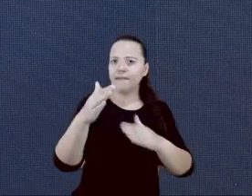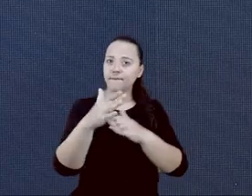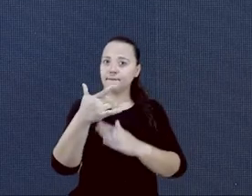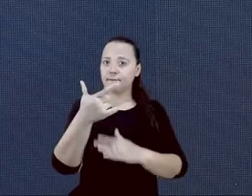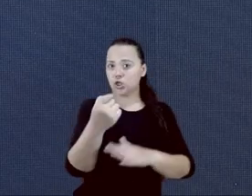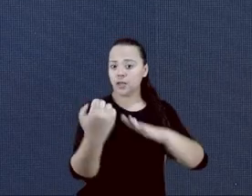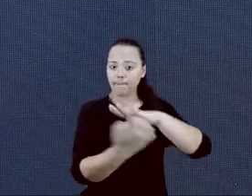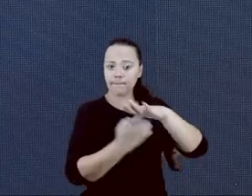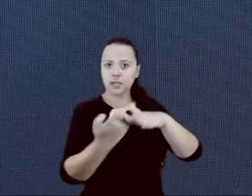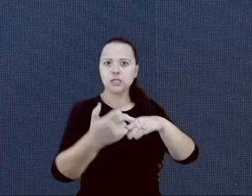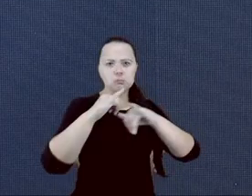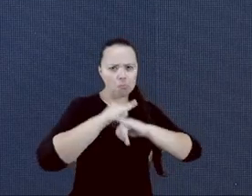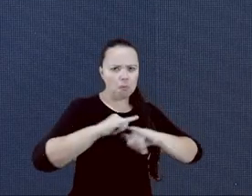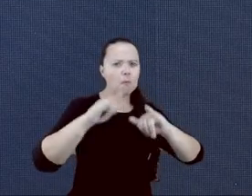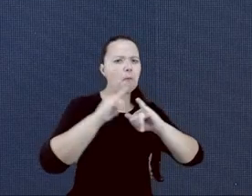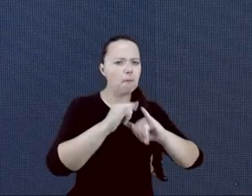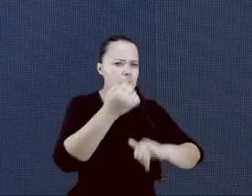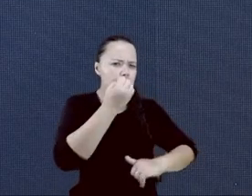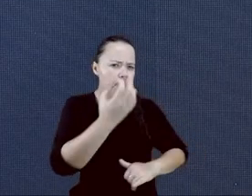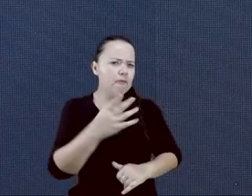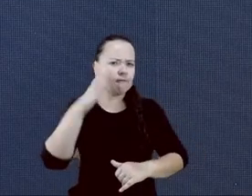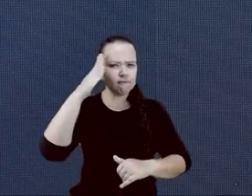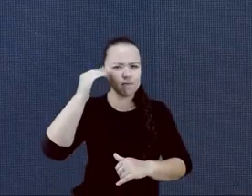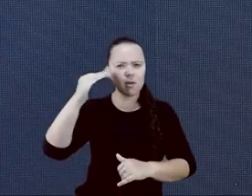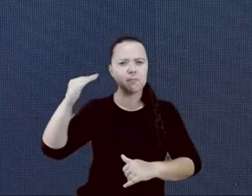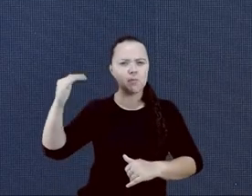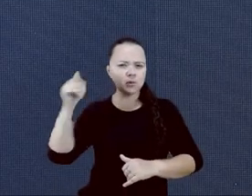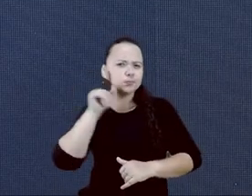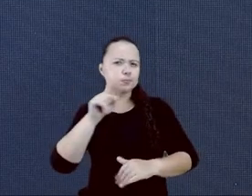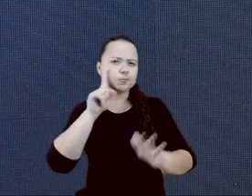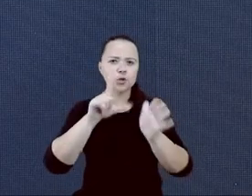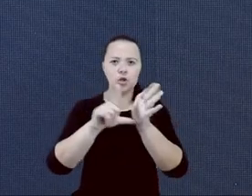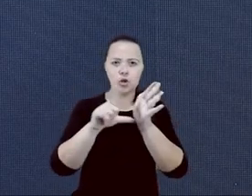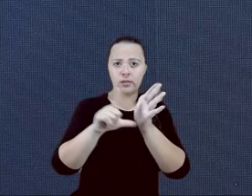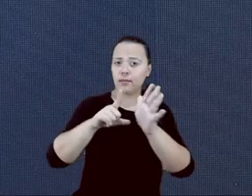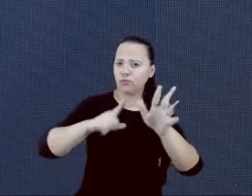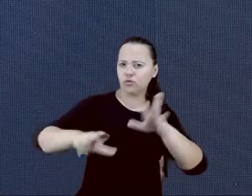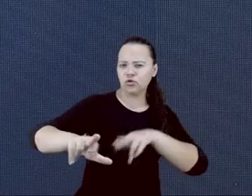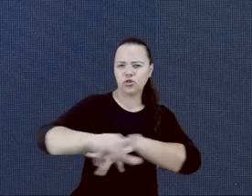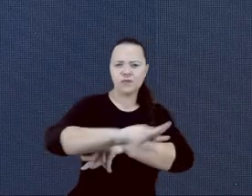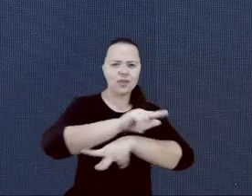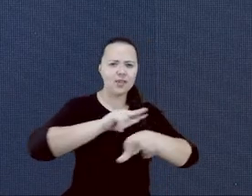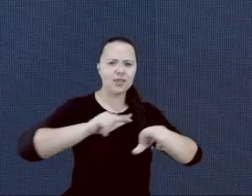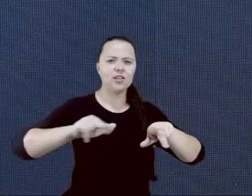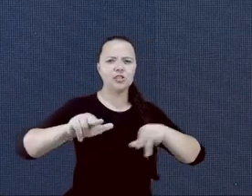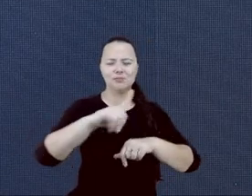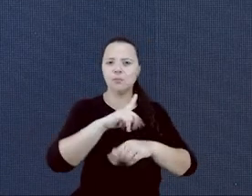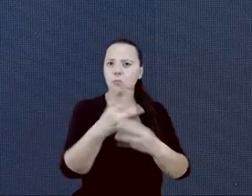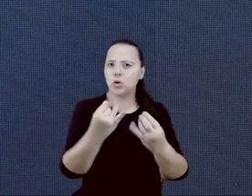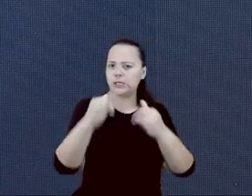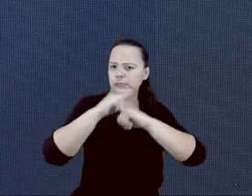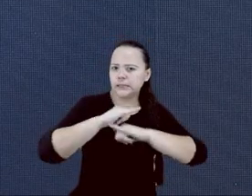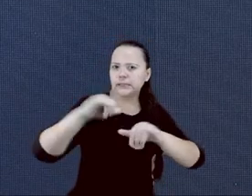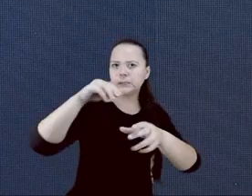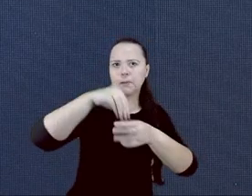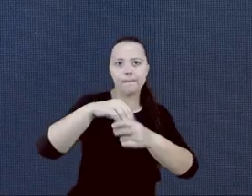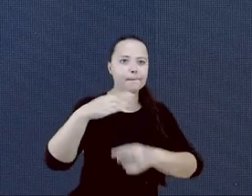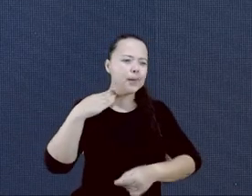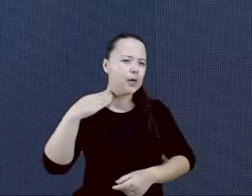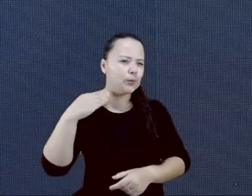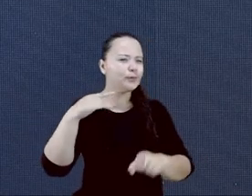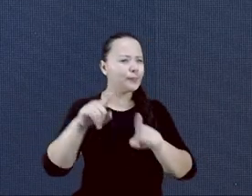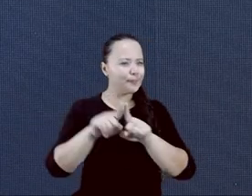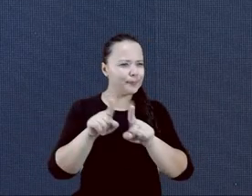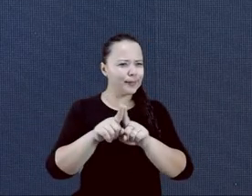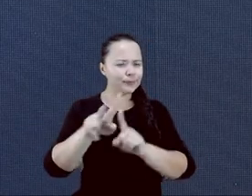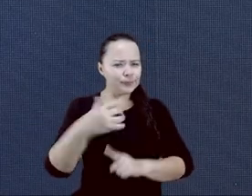com frequência no mercado Então tinha algumas emissões diferentes no mercado Muita exposição nos Bancos também então foi um